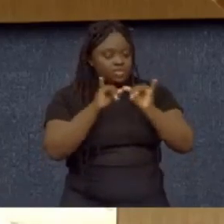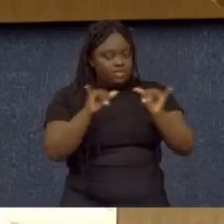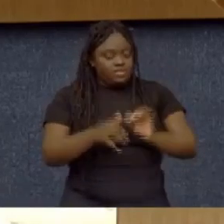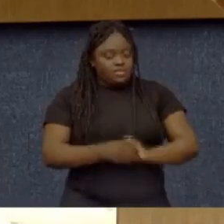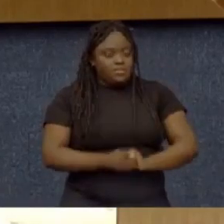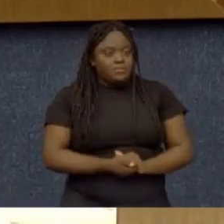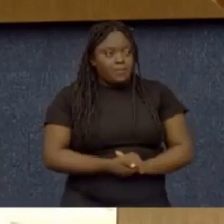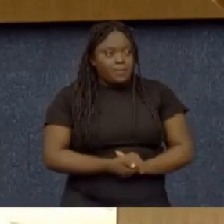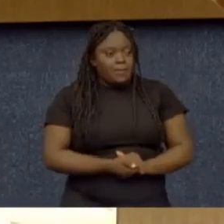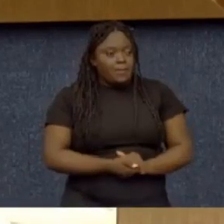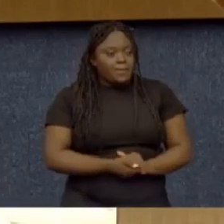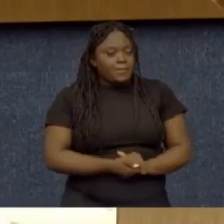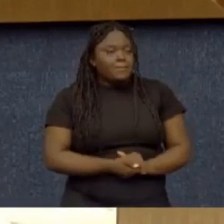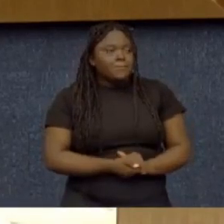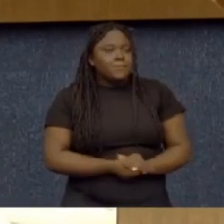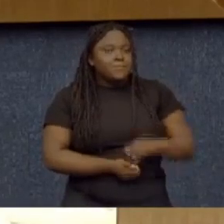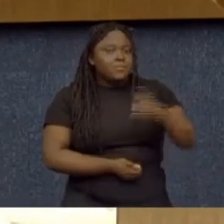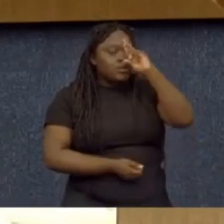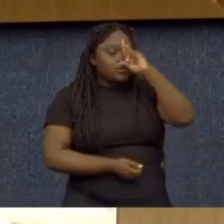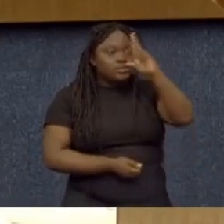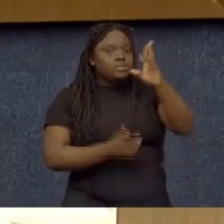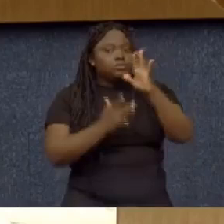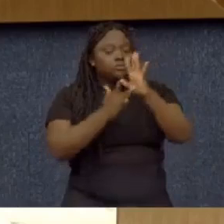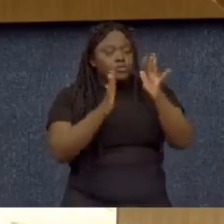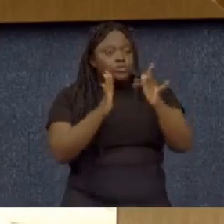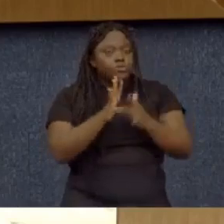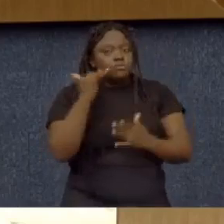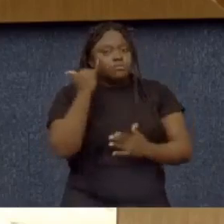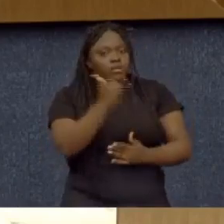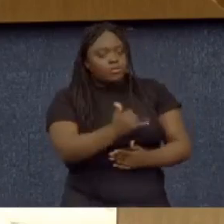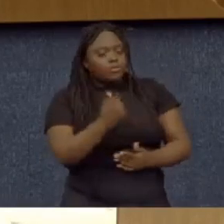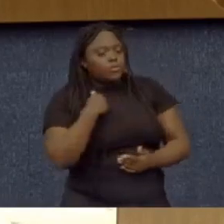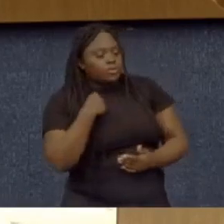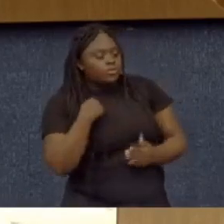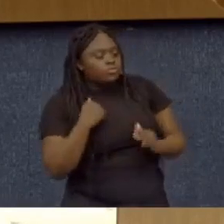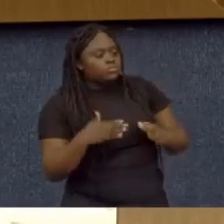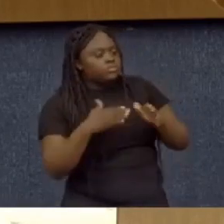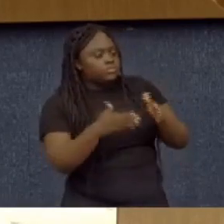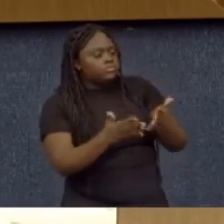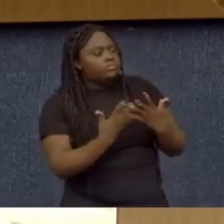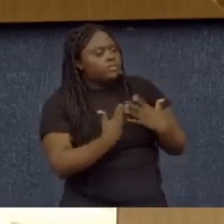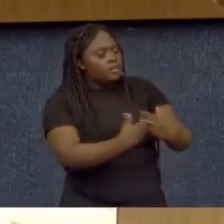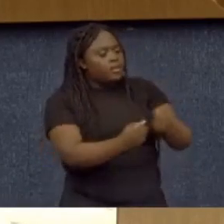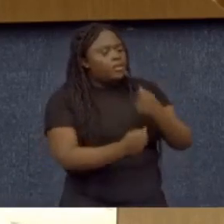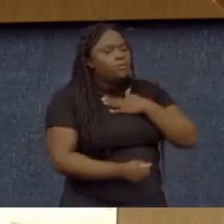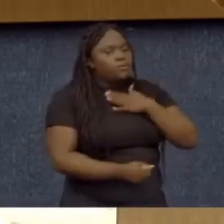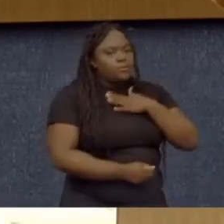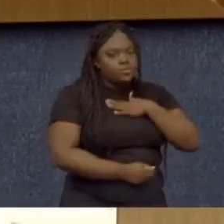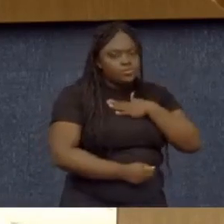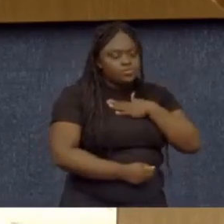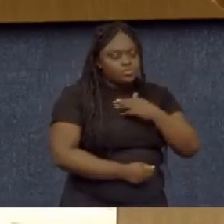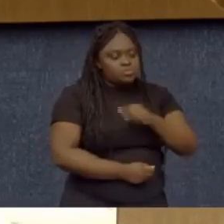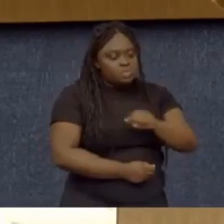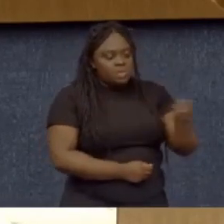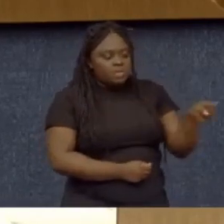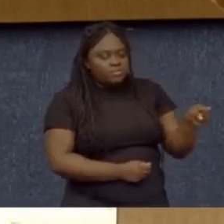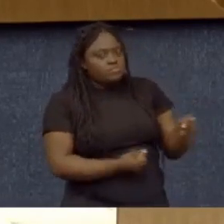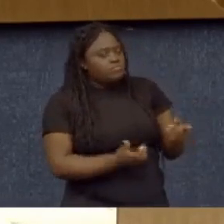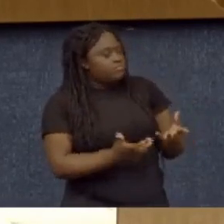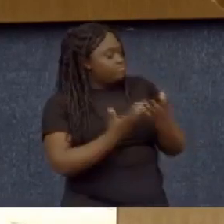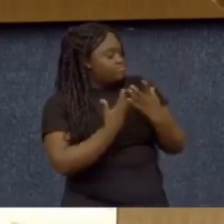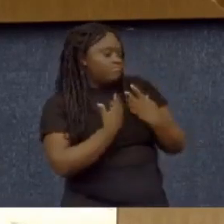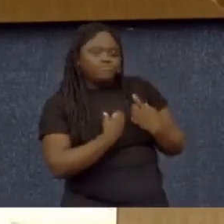que o Senhor Jesus, ele falou, eu vim para os meus, mas os meus não me